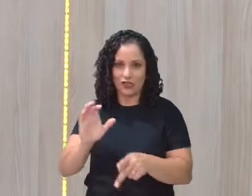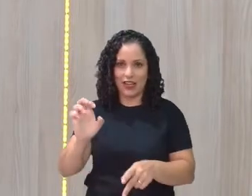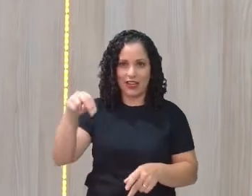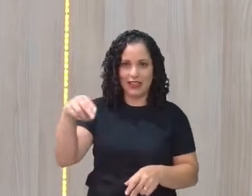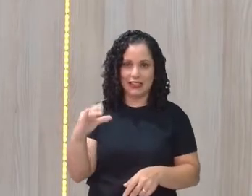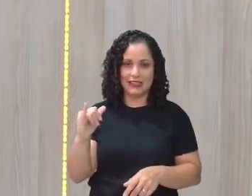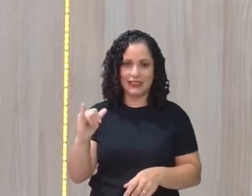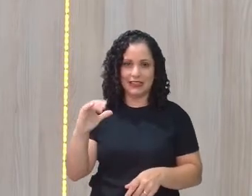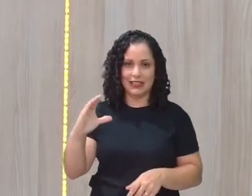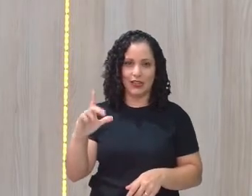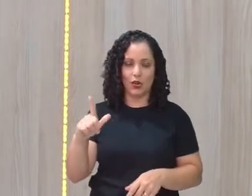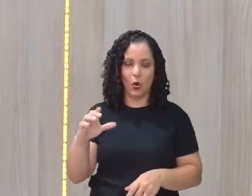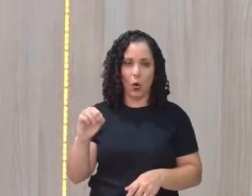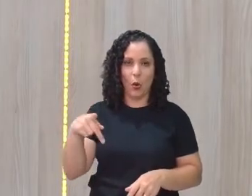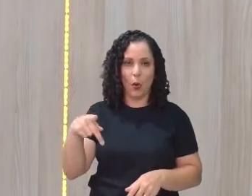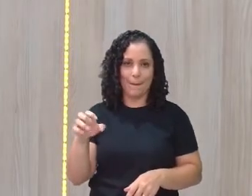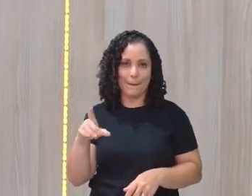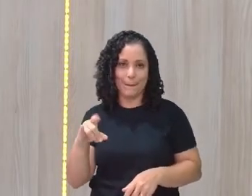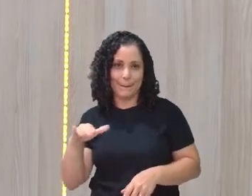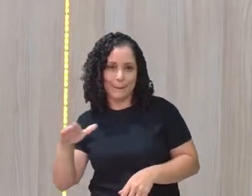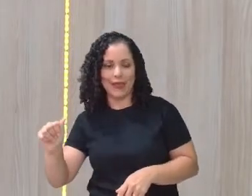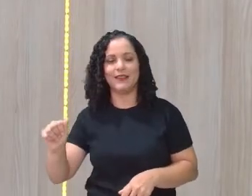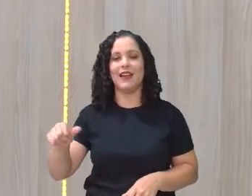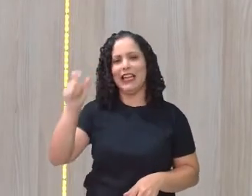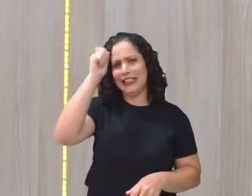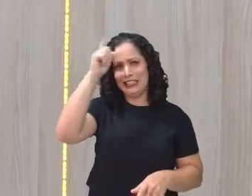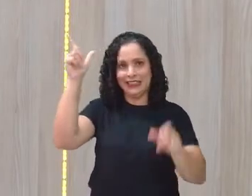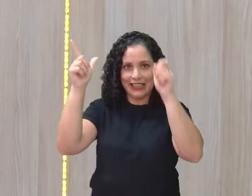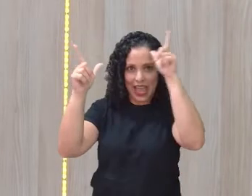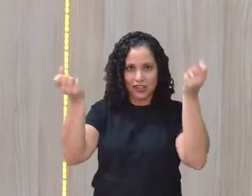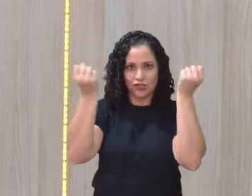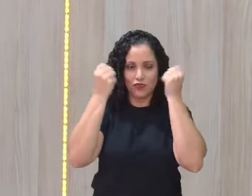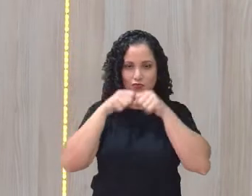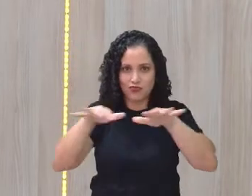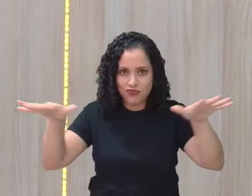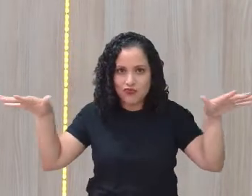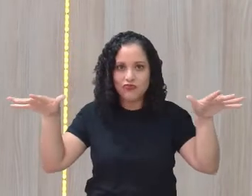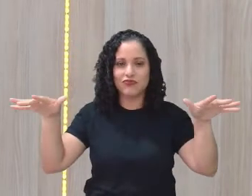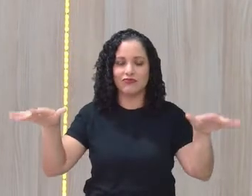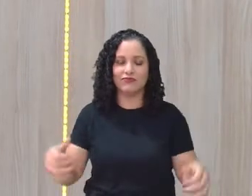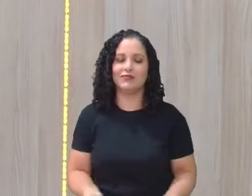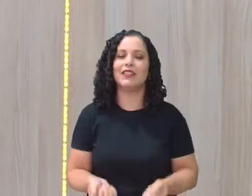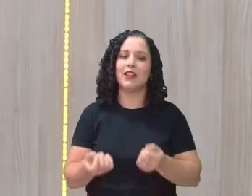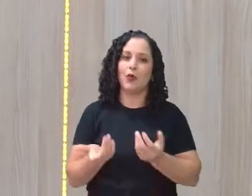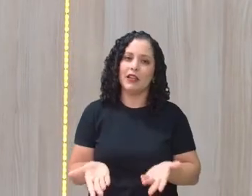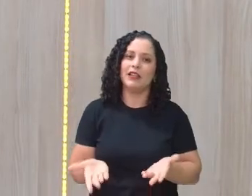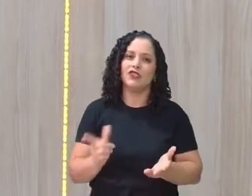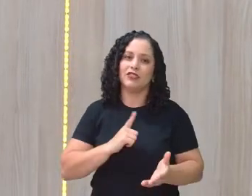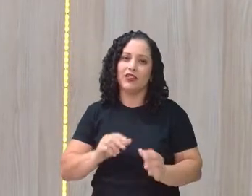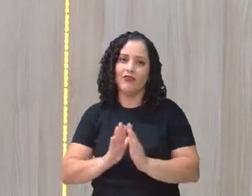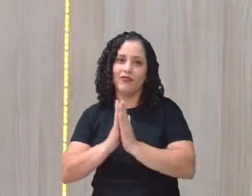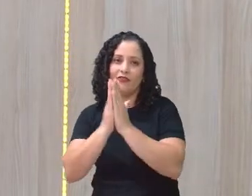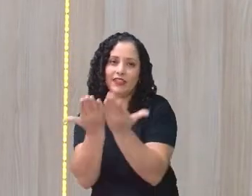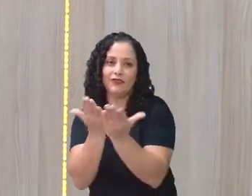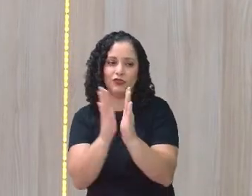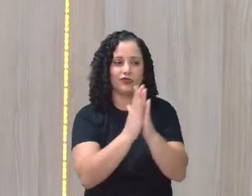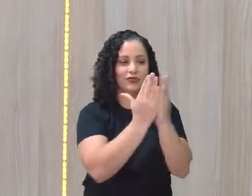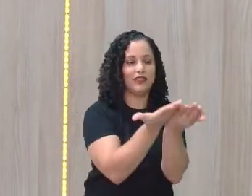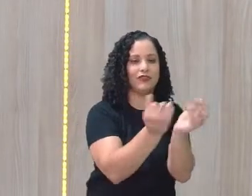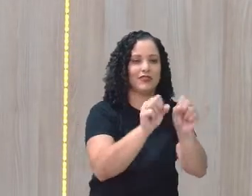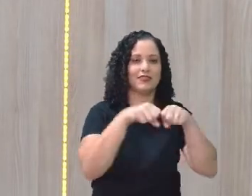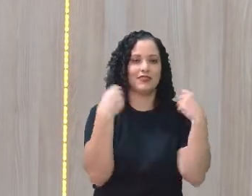Surgiu desse momento, para que fosse divulgada essas ideias, eles começavam a circular esses livros pela